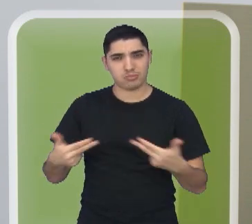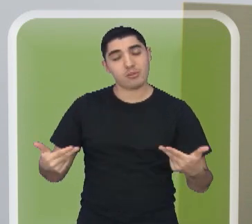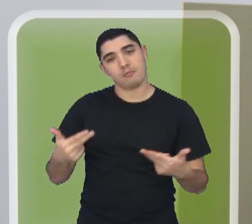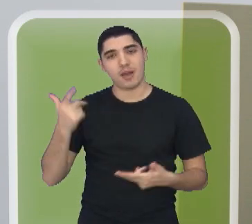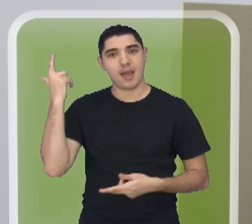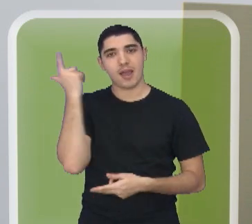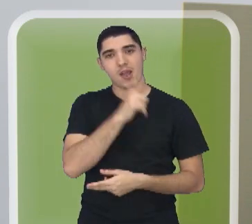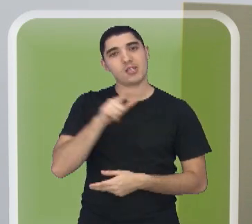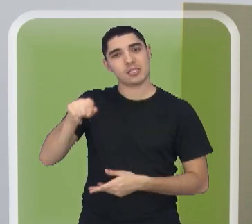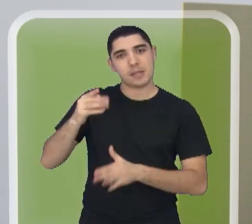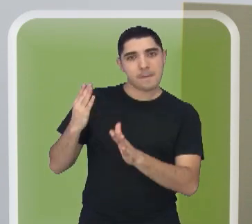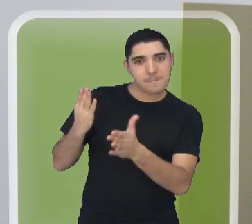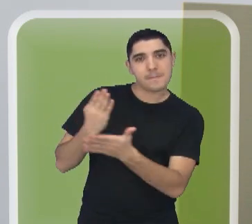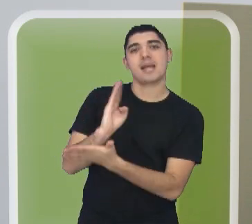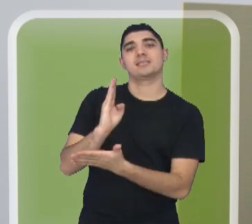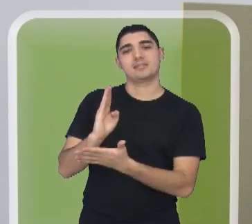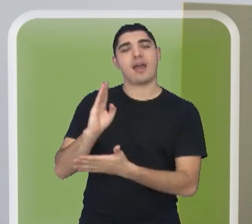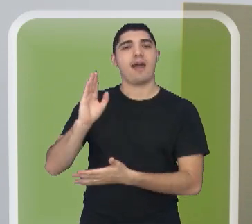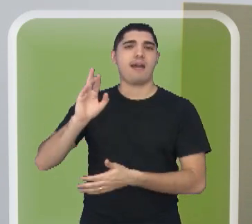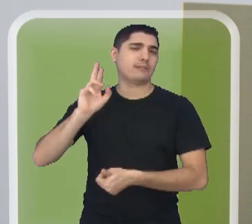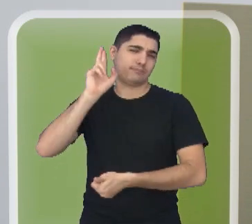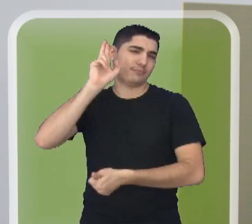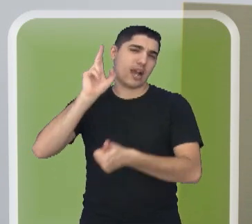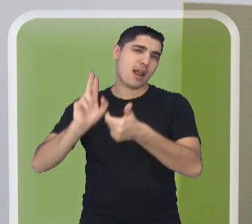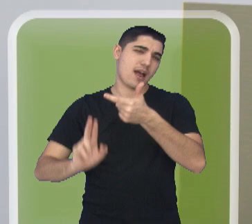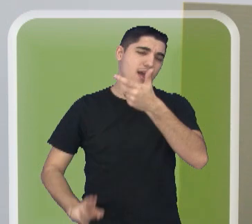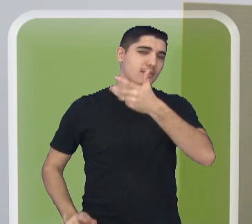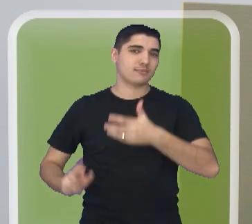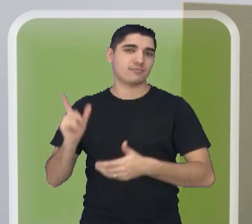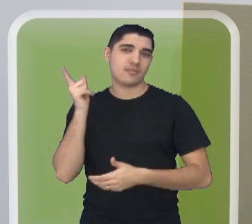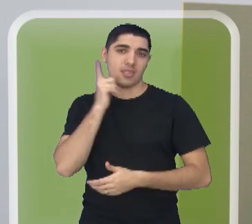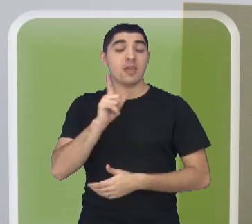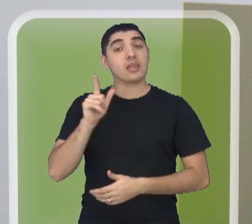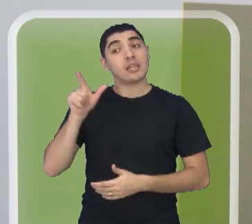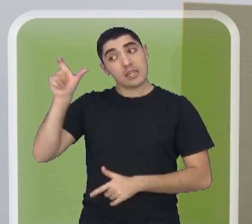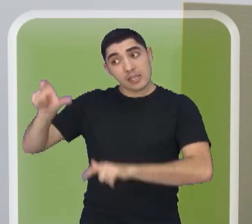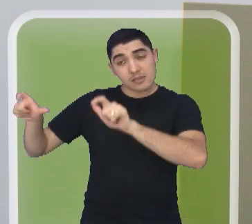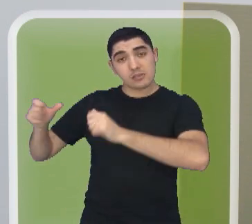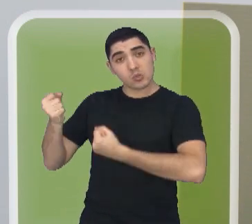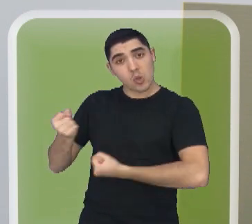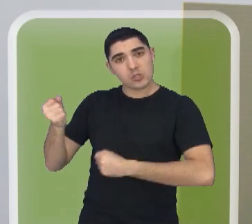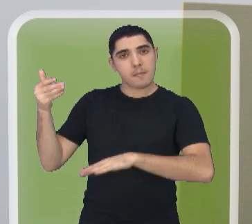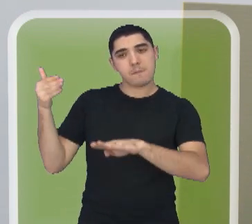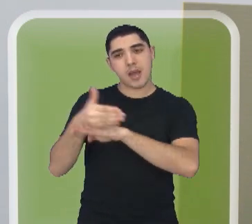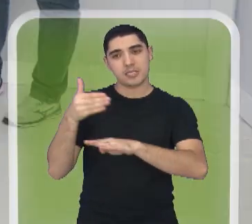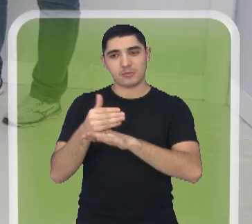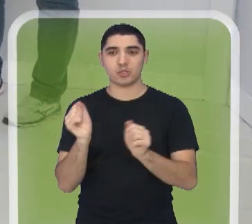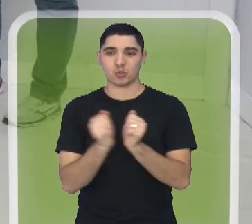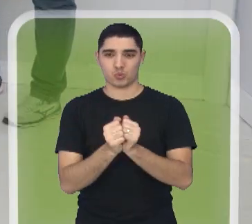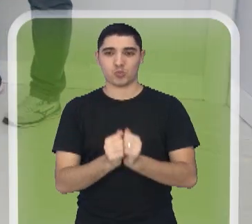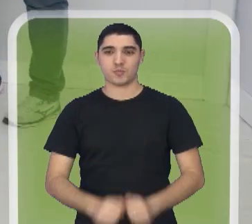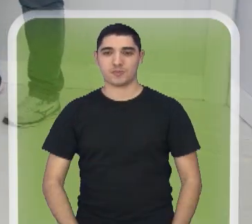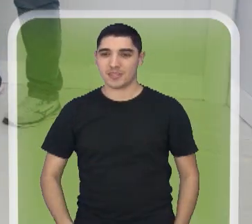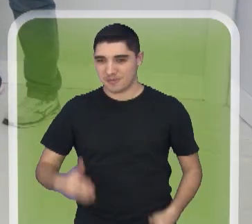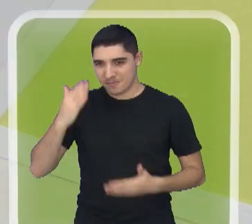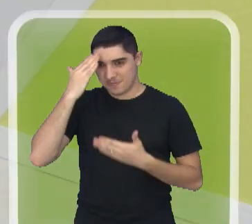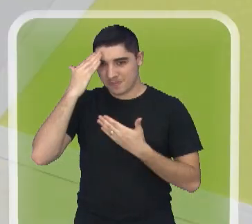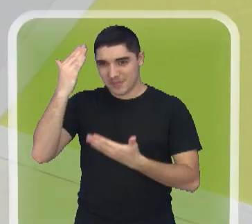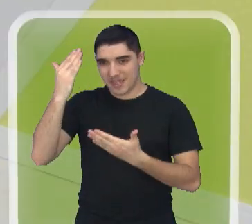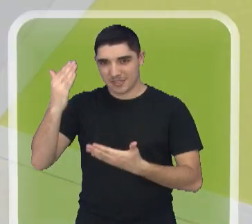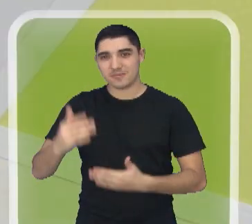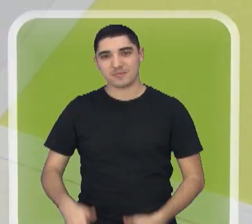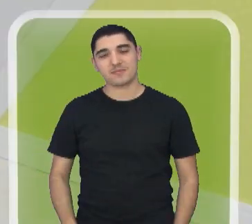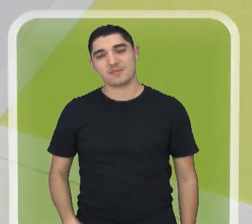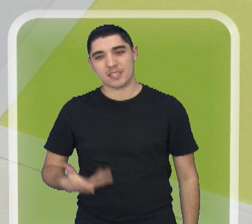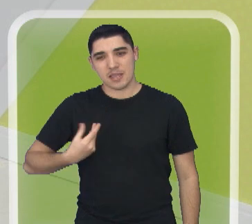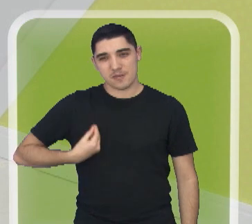um acesso, vários benefícios e que realmente ele participe da vida do nosso clube. Valeu, obrigado. Obrigado